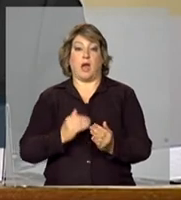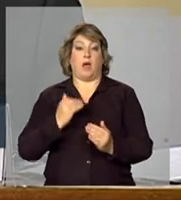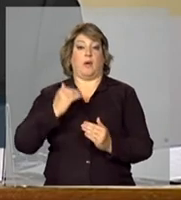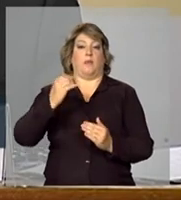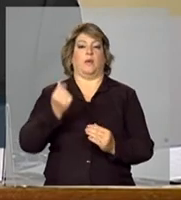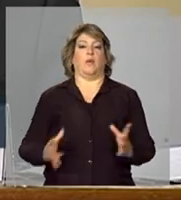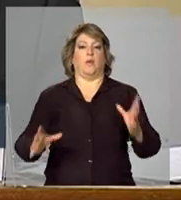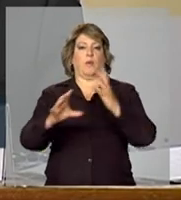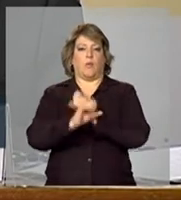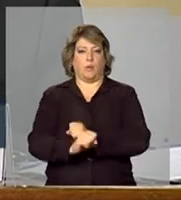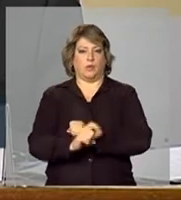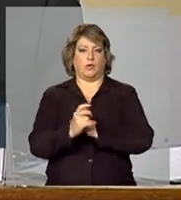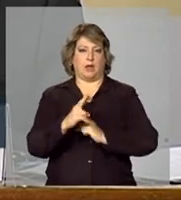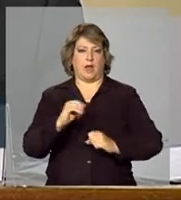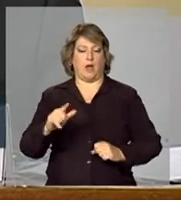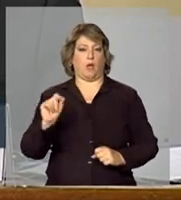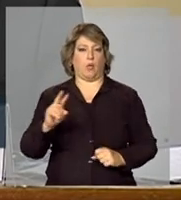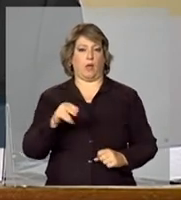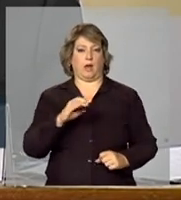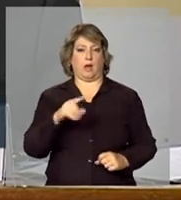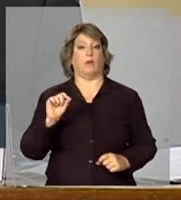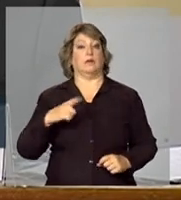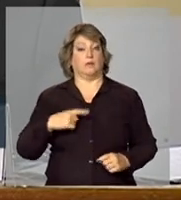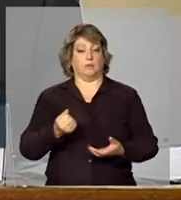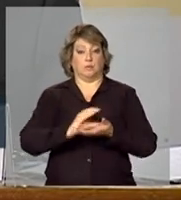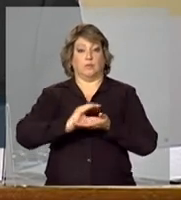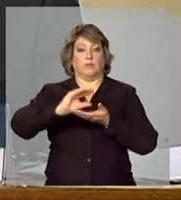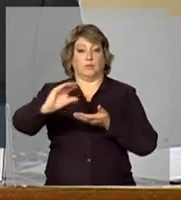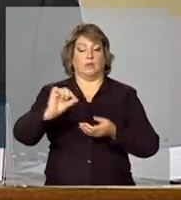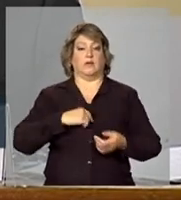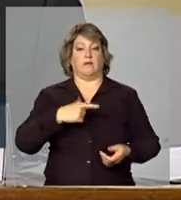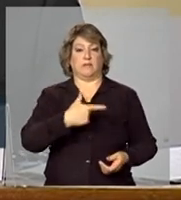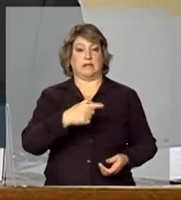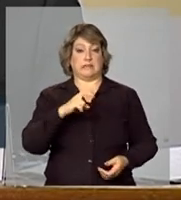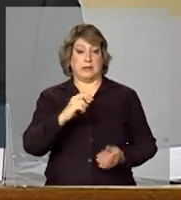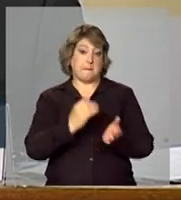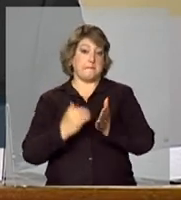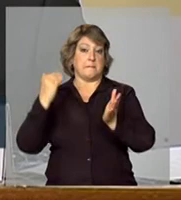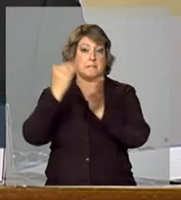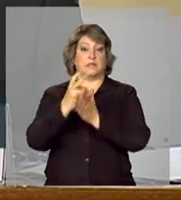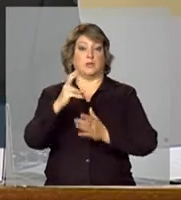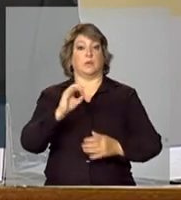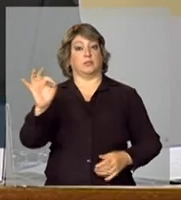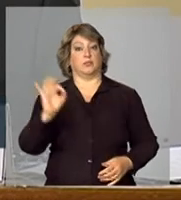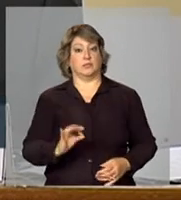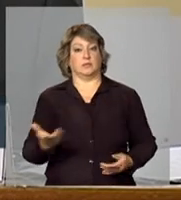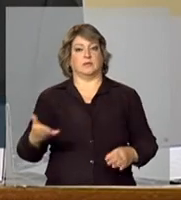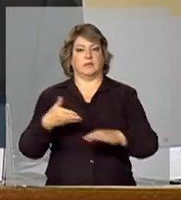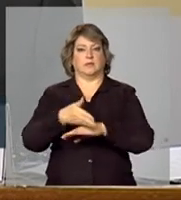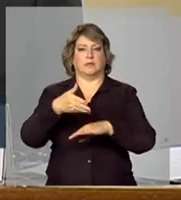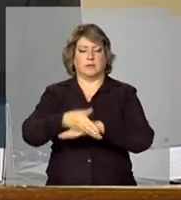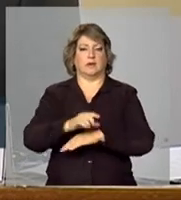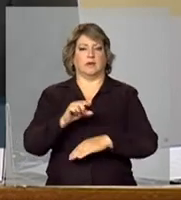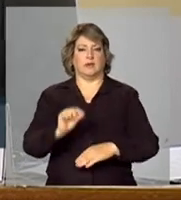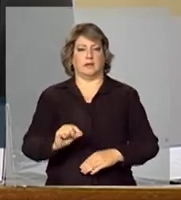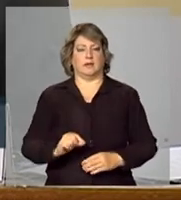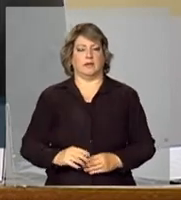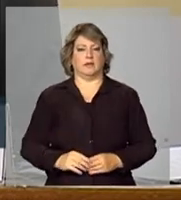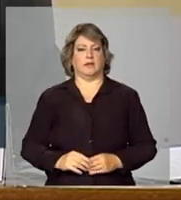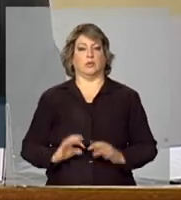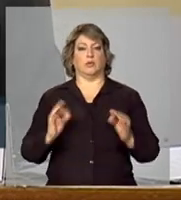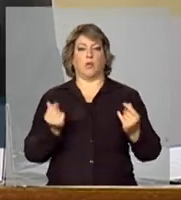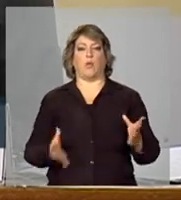do orçamento Geral da União estão passando o fundo de 25 a 50 por cento a participação de